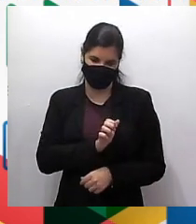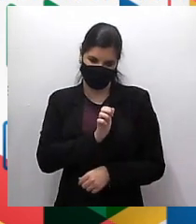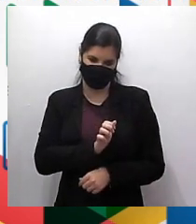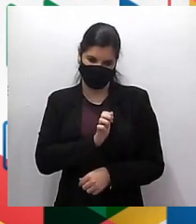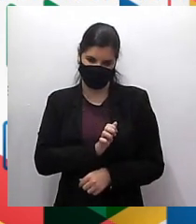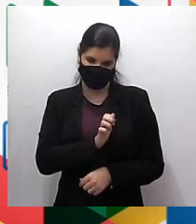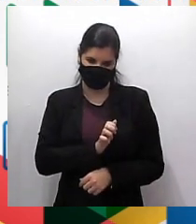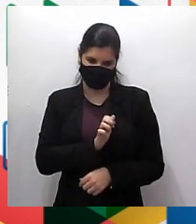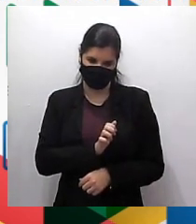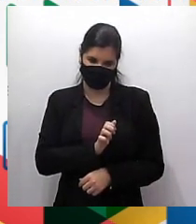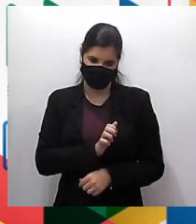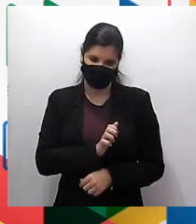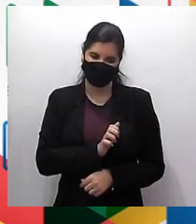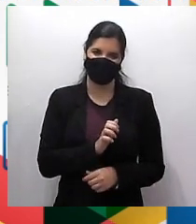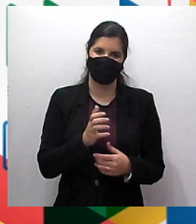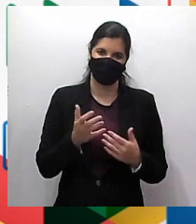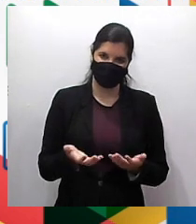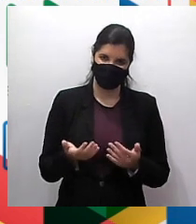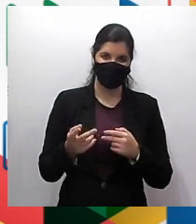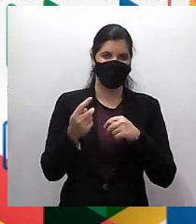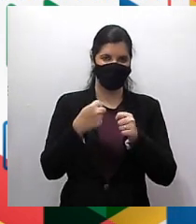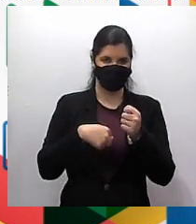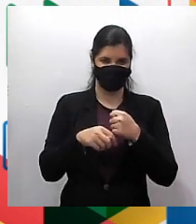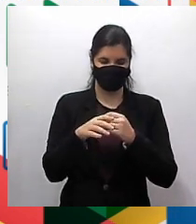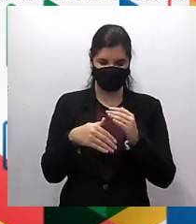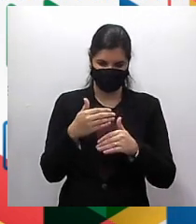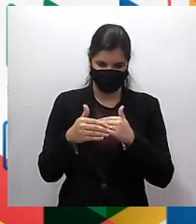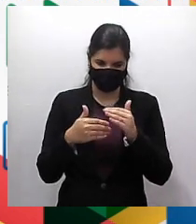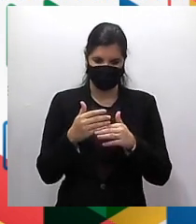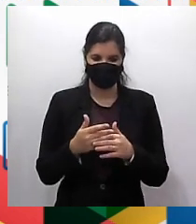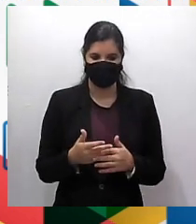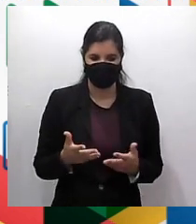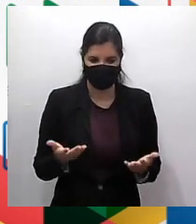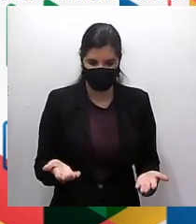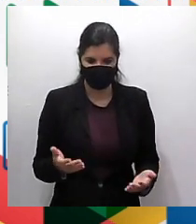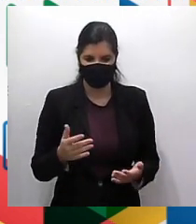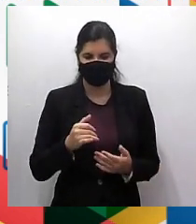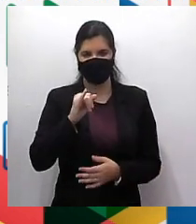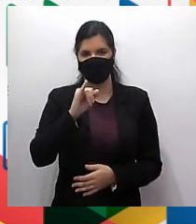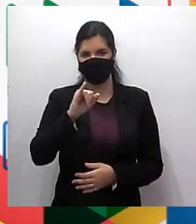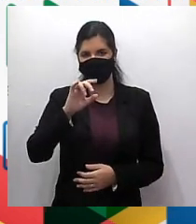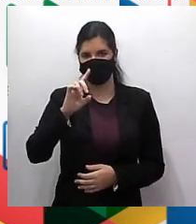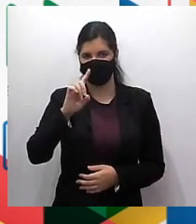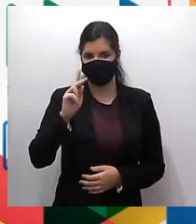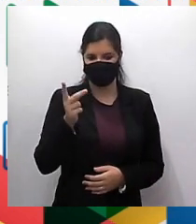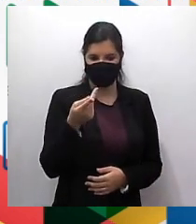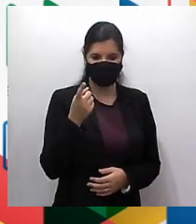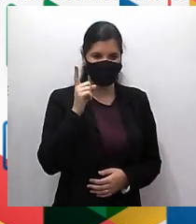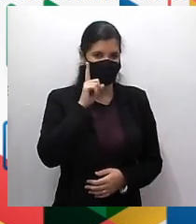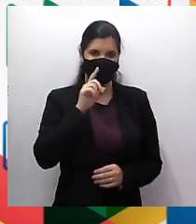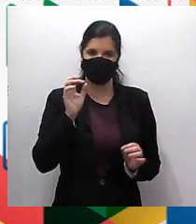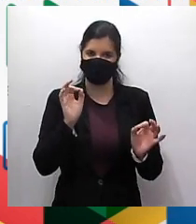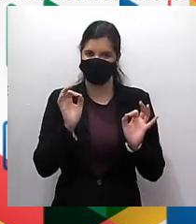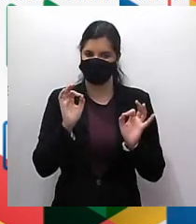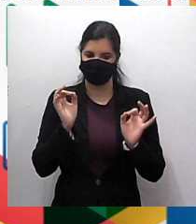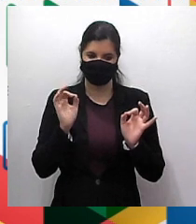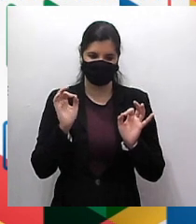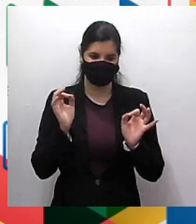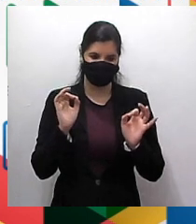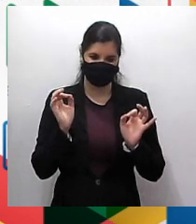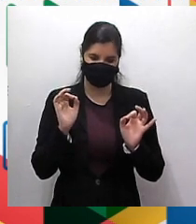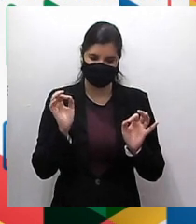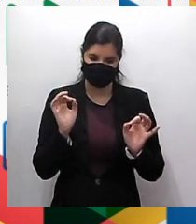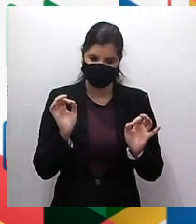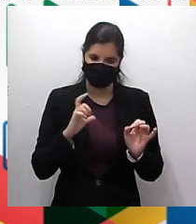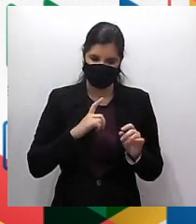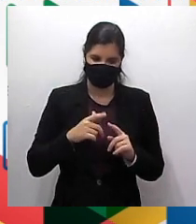potências econômicas, né, economias desenvolvidas. Já pelo IDH, percebe, Estados Unidos não entra entre os maiores, né? No